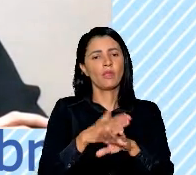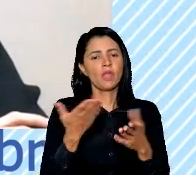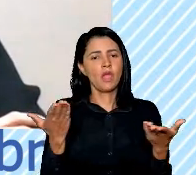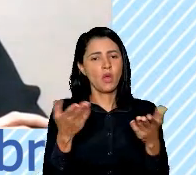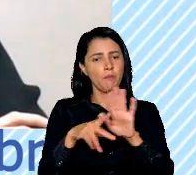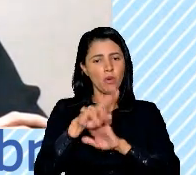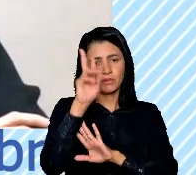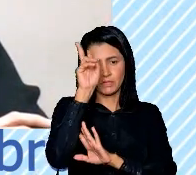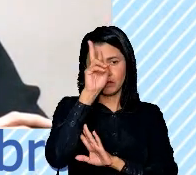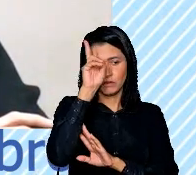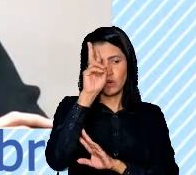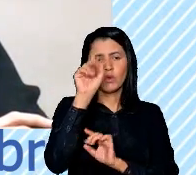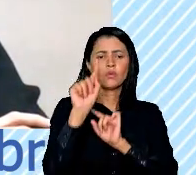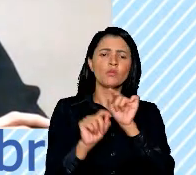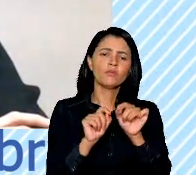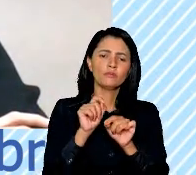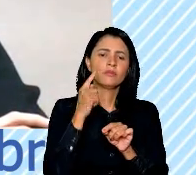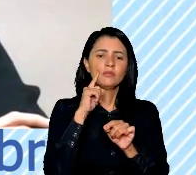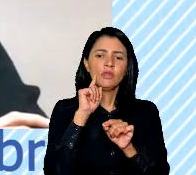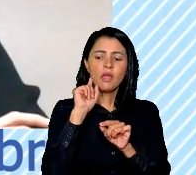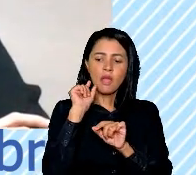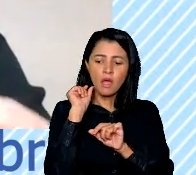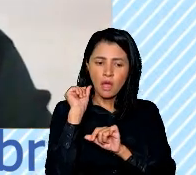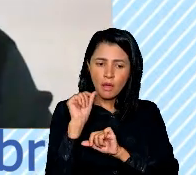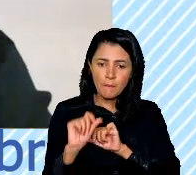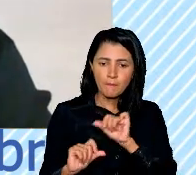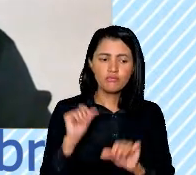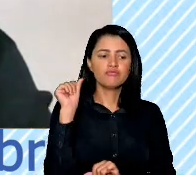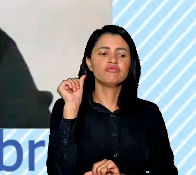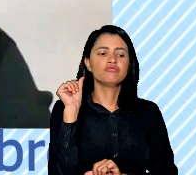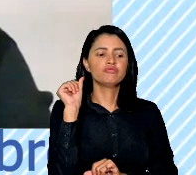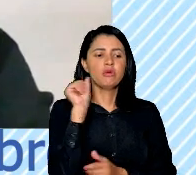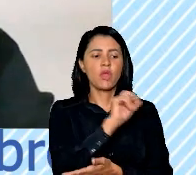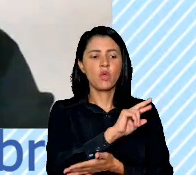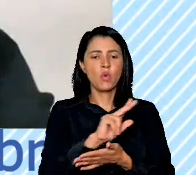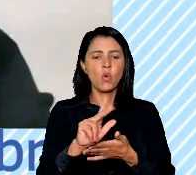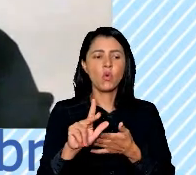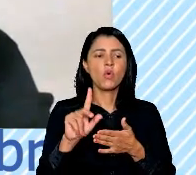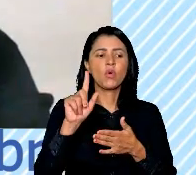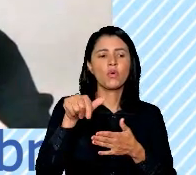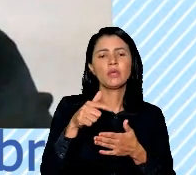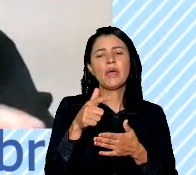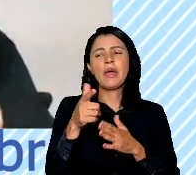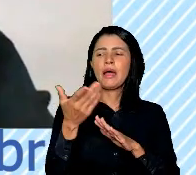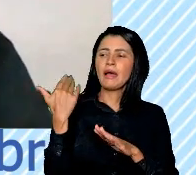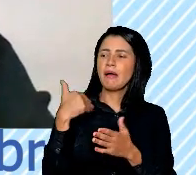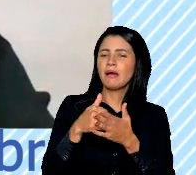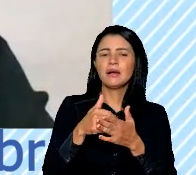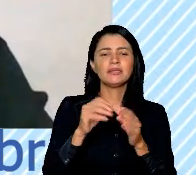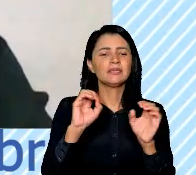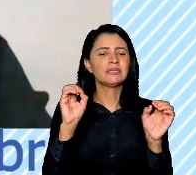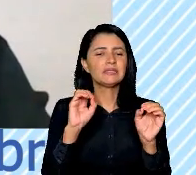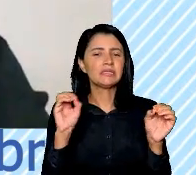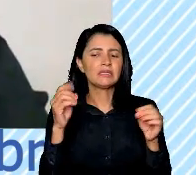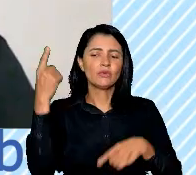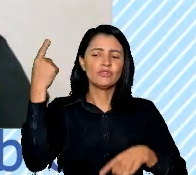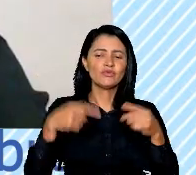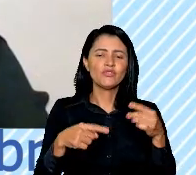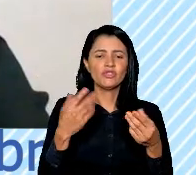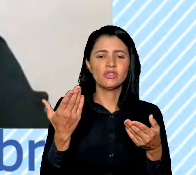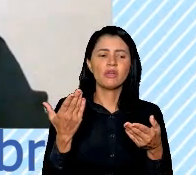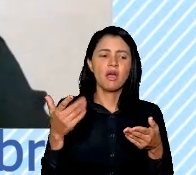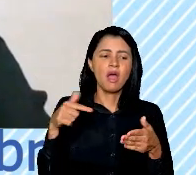história de virada de chave, em que muitas coisas que até muito pouco tempo atrás não eram discutidas,